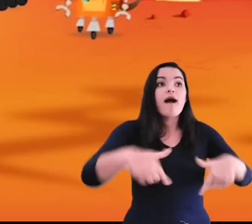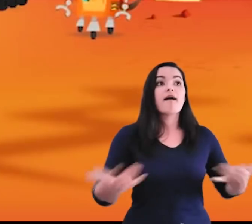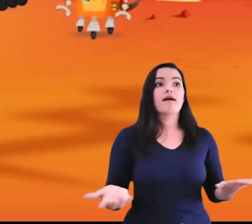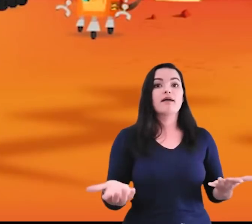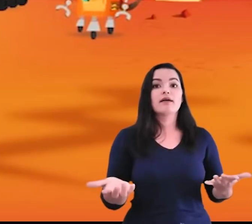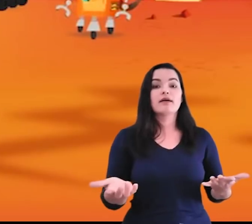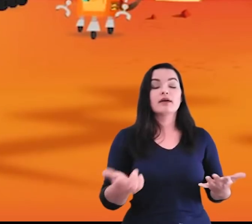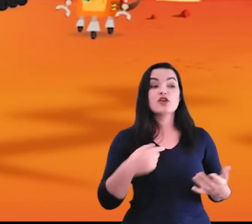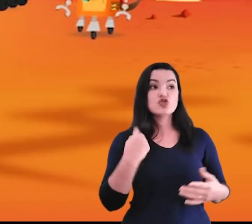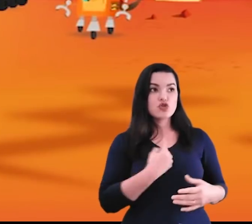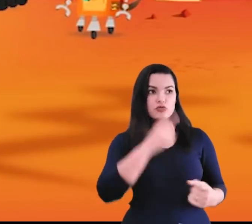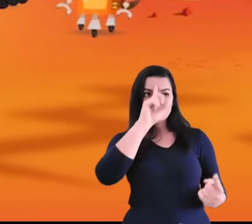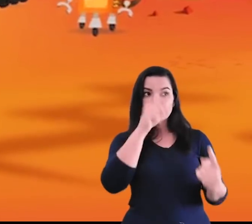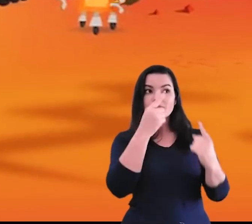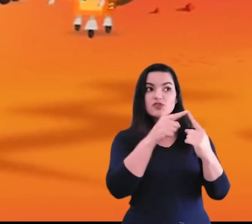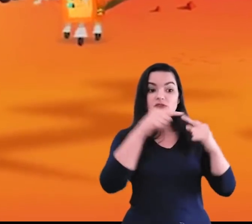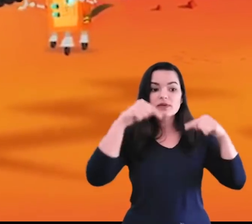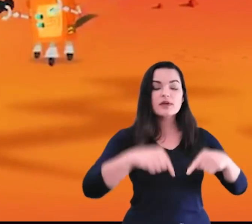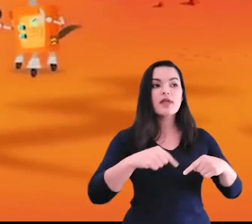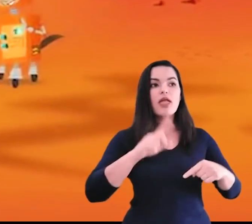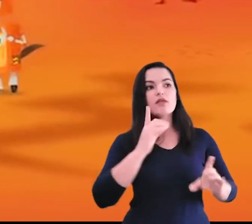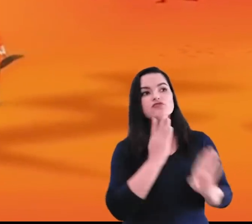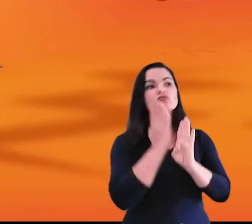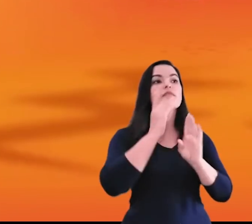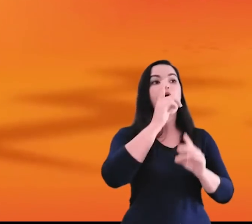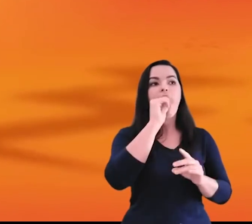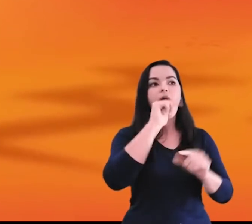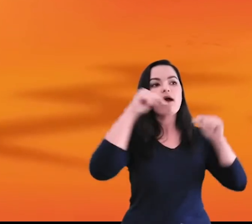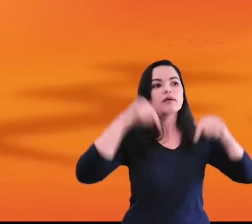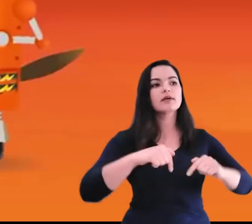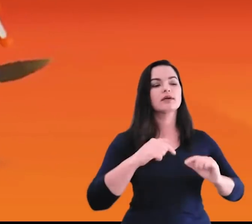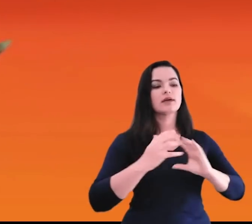nossa missão é descobrir se aqui em Marte tem água.